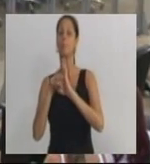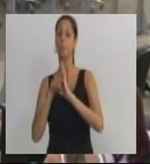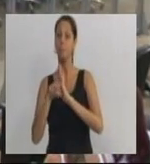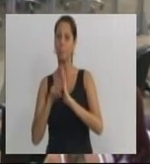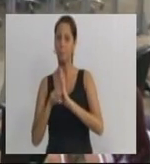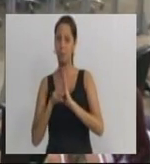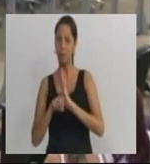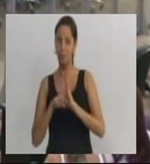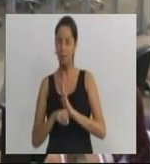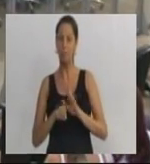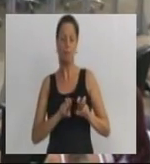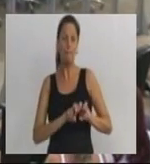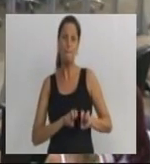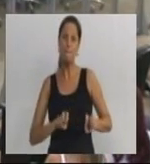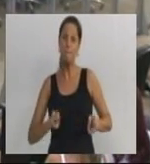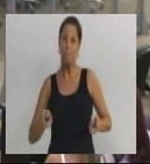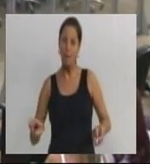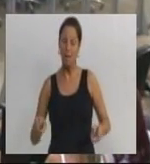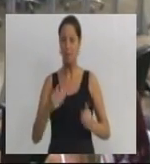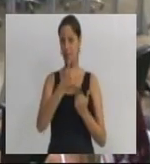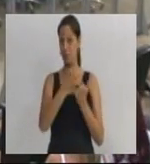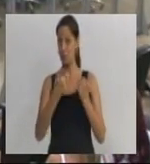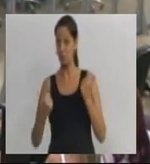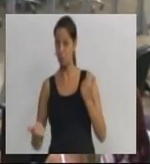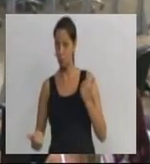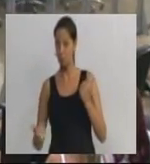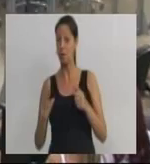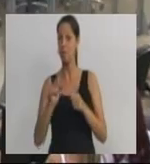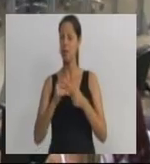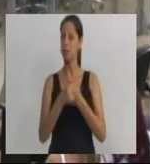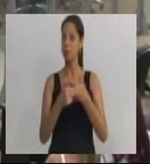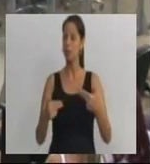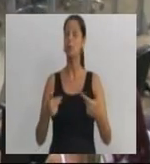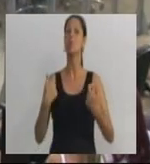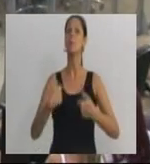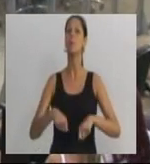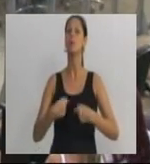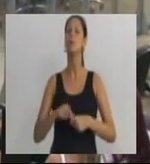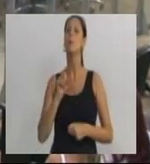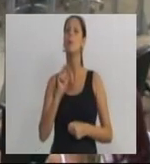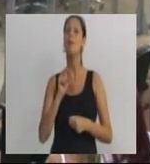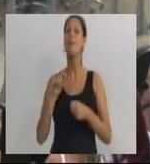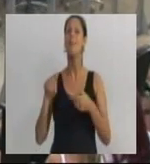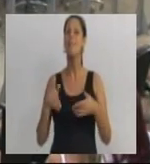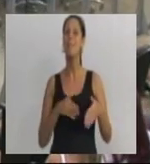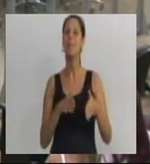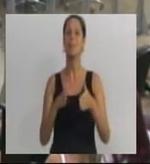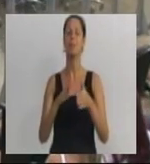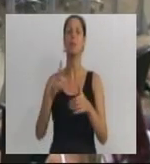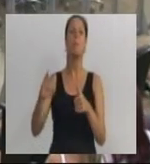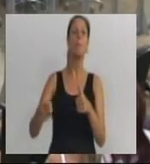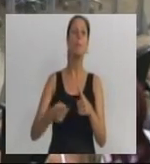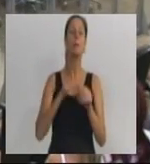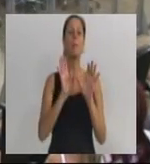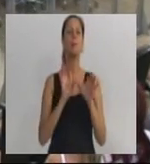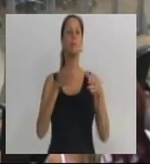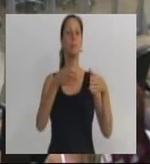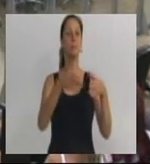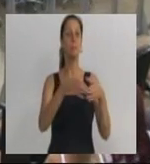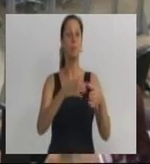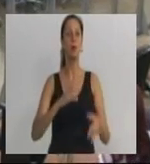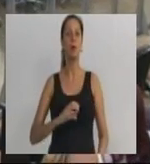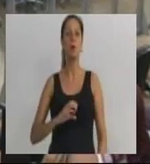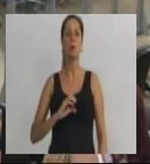a mesa diretora tome alguma outra providência, Vossa Excelência faça o encaminhamento à corregedoria e aos órgãos